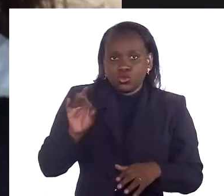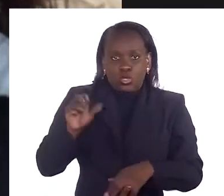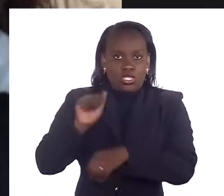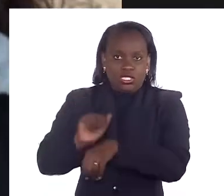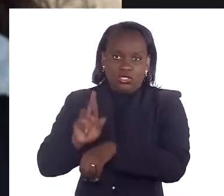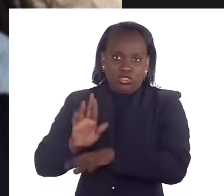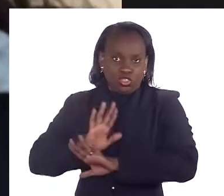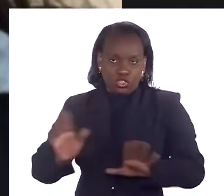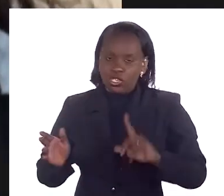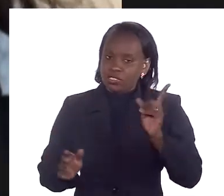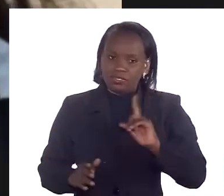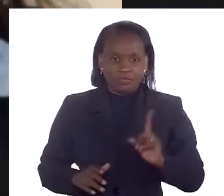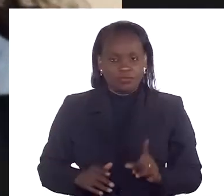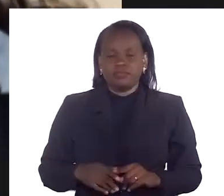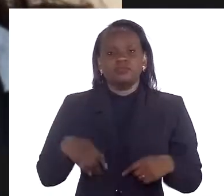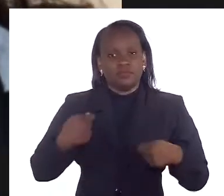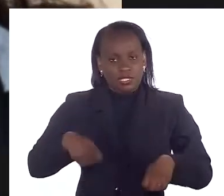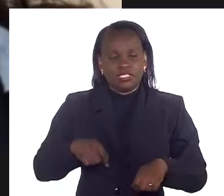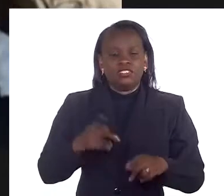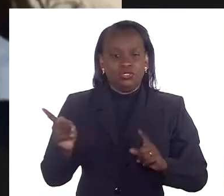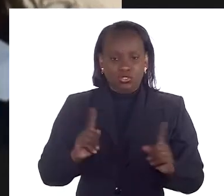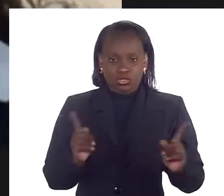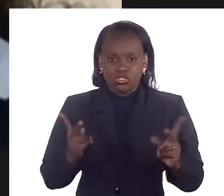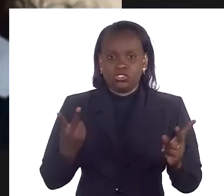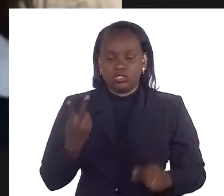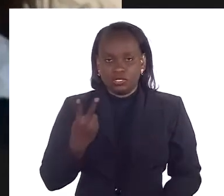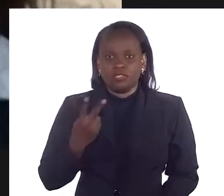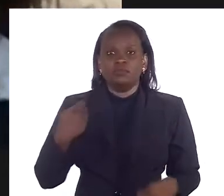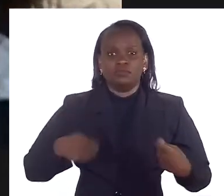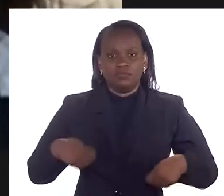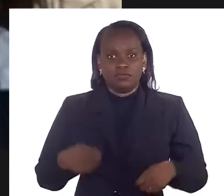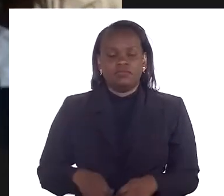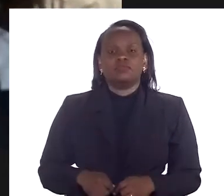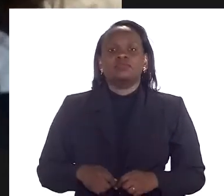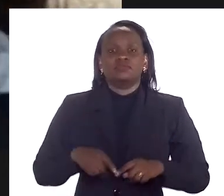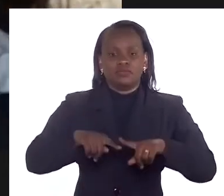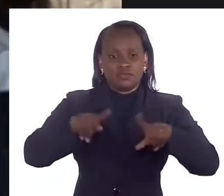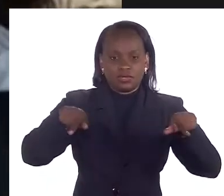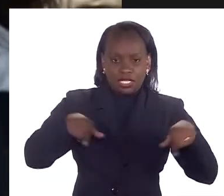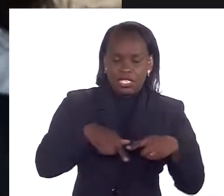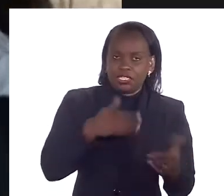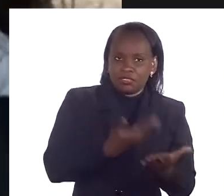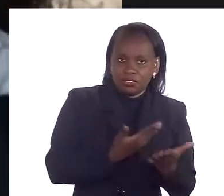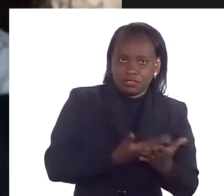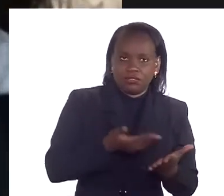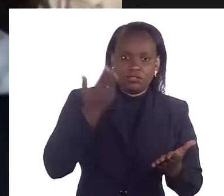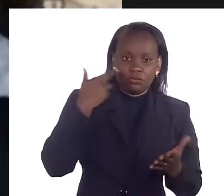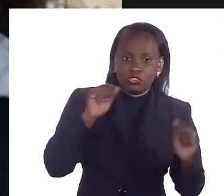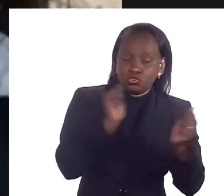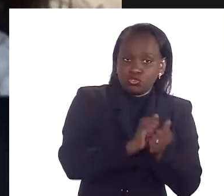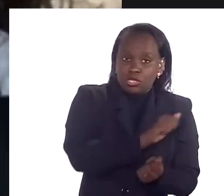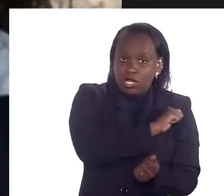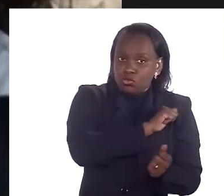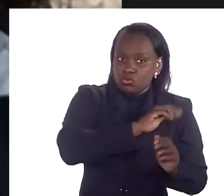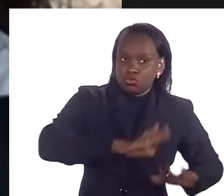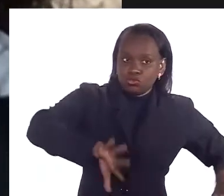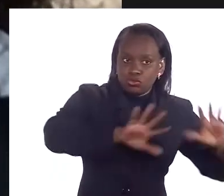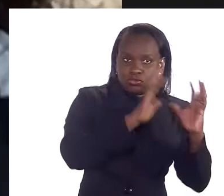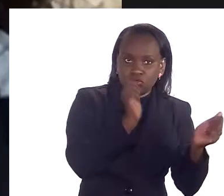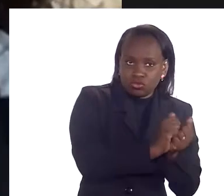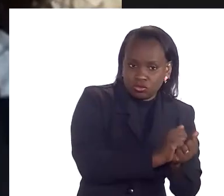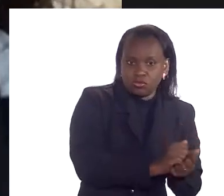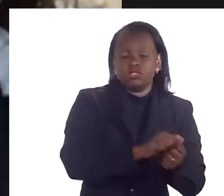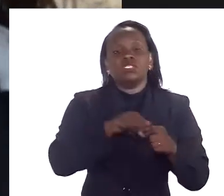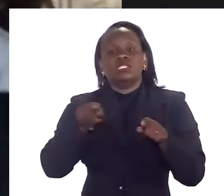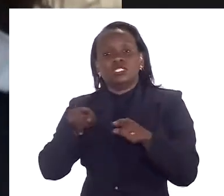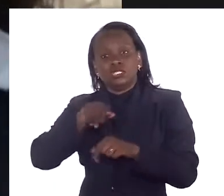dele frequentar apenas a sala de recursos multifuncionais. Ele tem que frequentar o ensino comum, né, junto com todos os outros